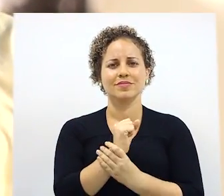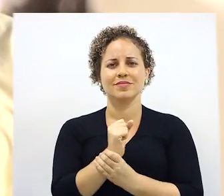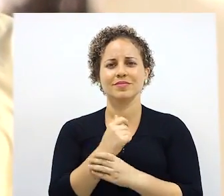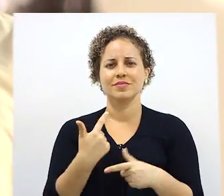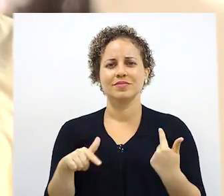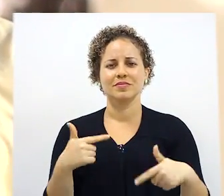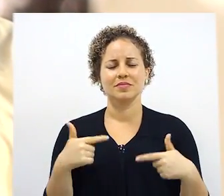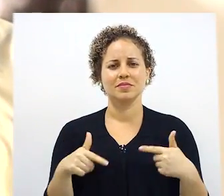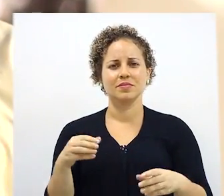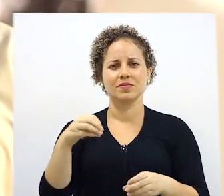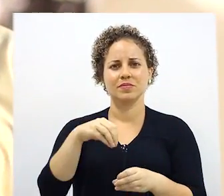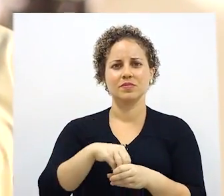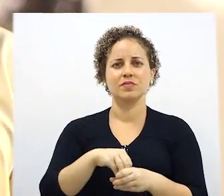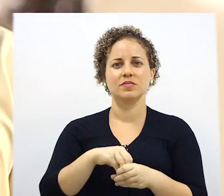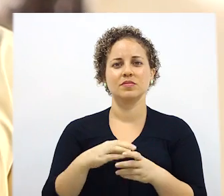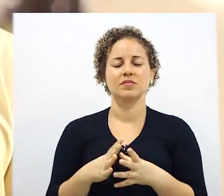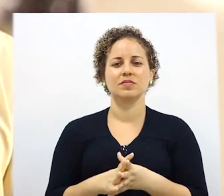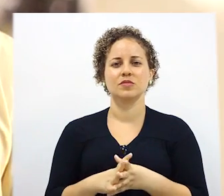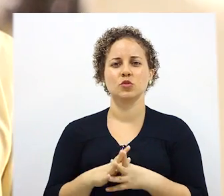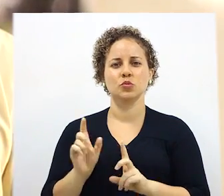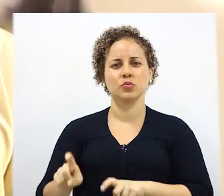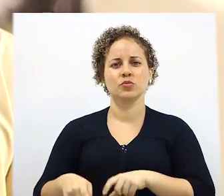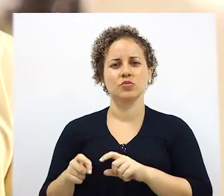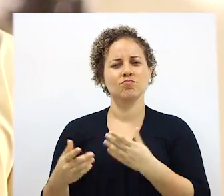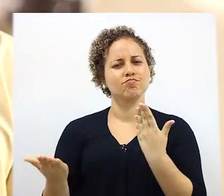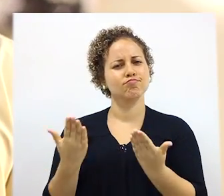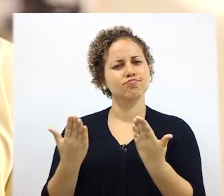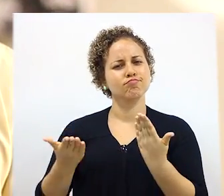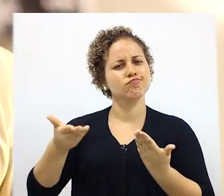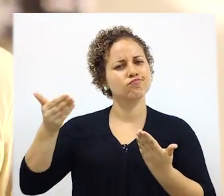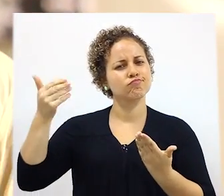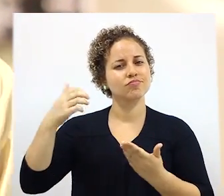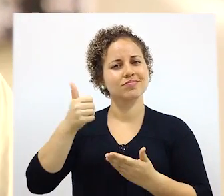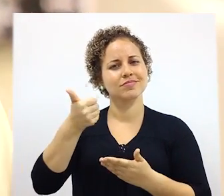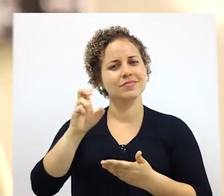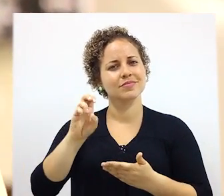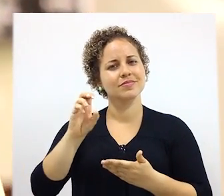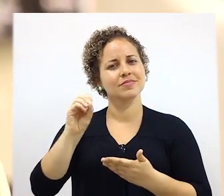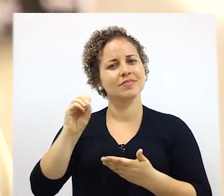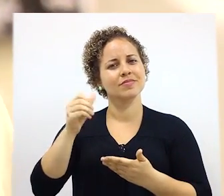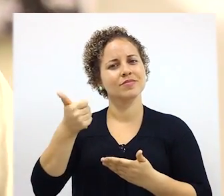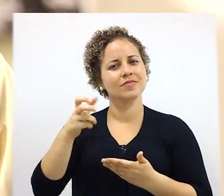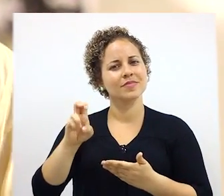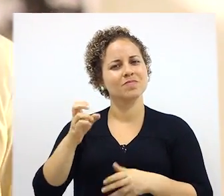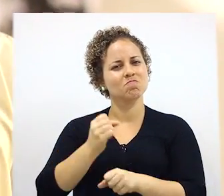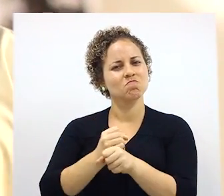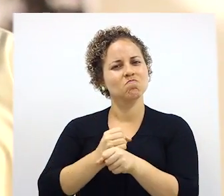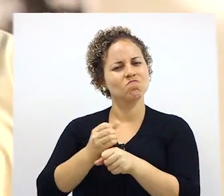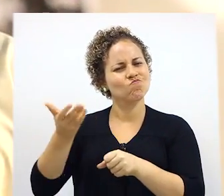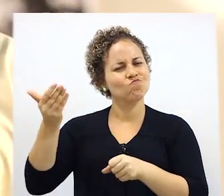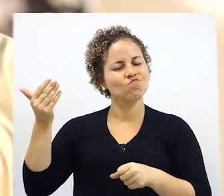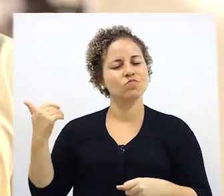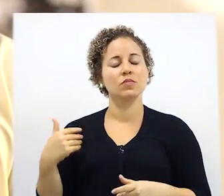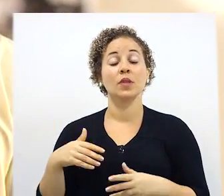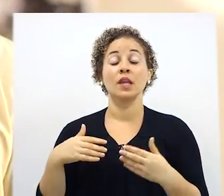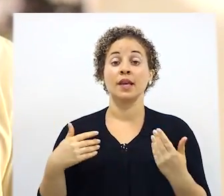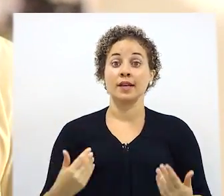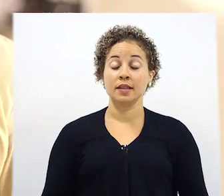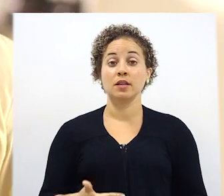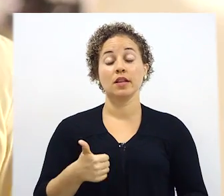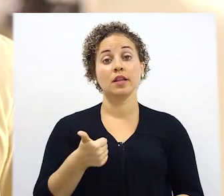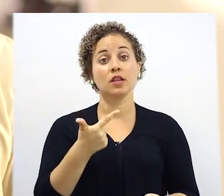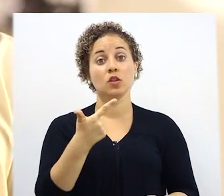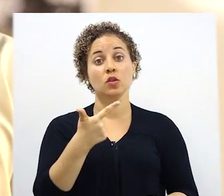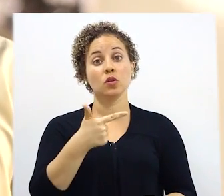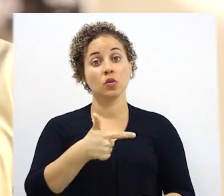trabalho no meio rural, comparando com o que nós tínhamos há 10, 15 anos atrás? Olha, desde 2011, né, o